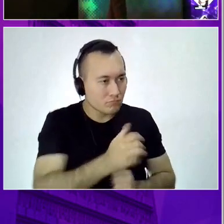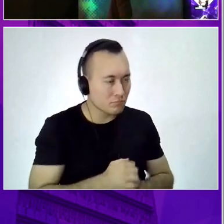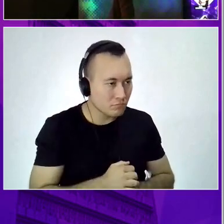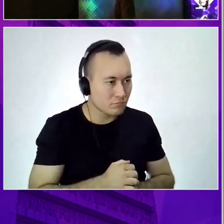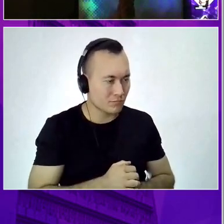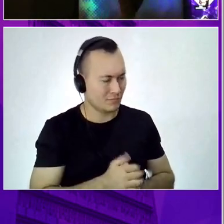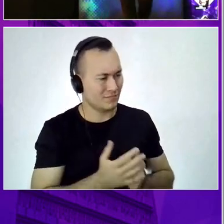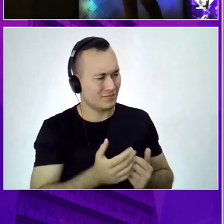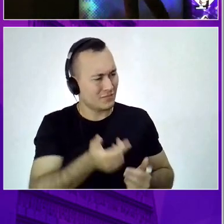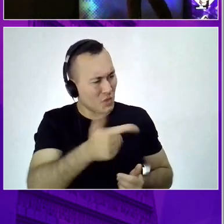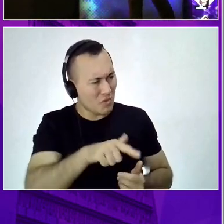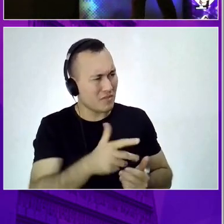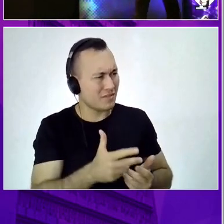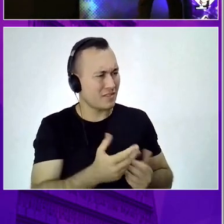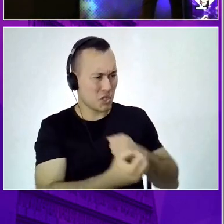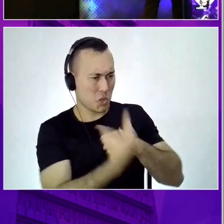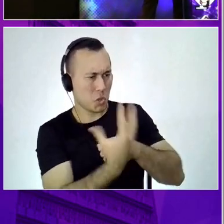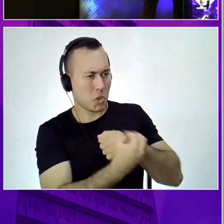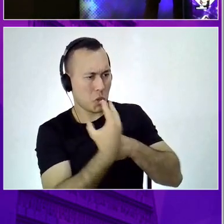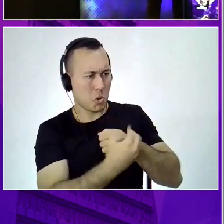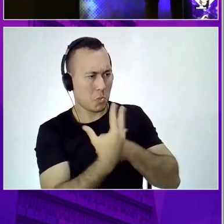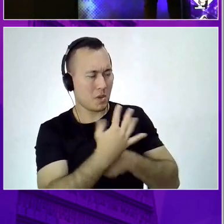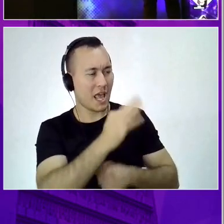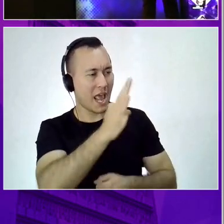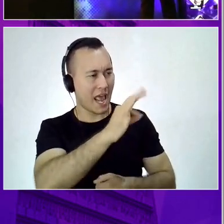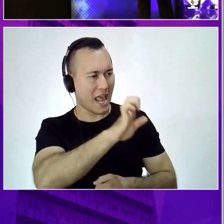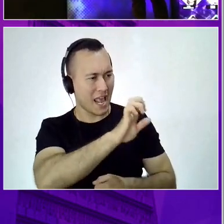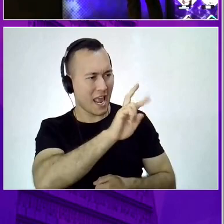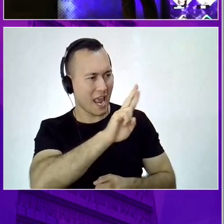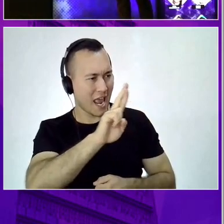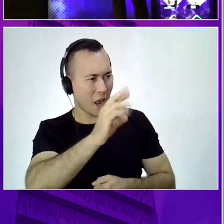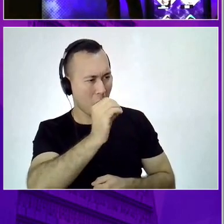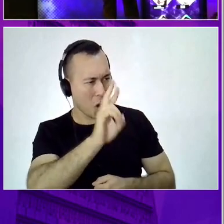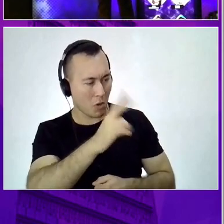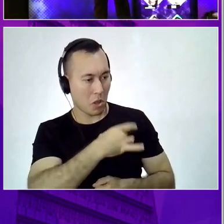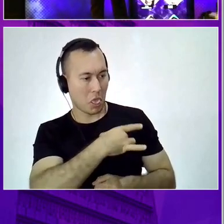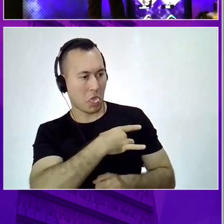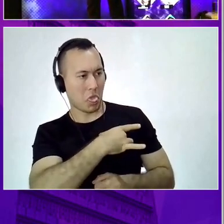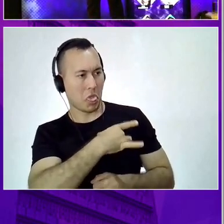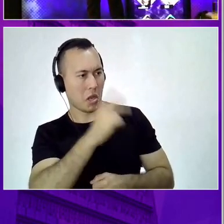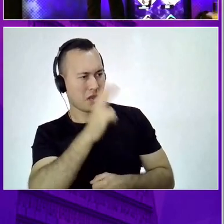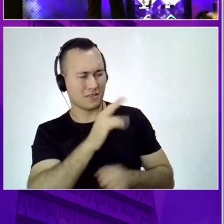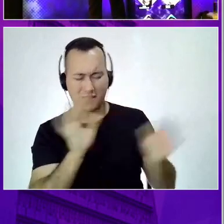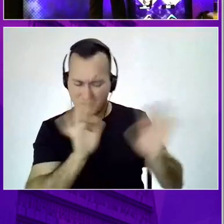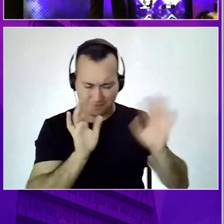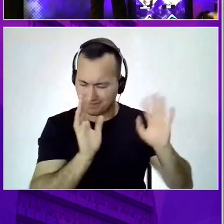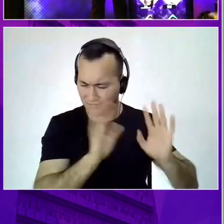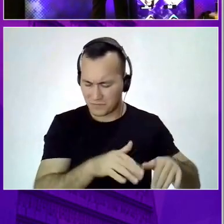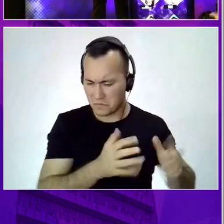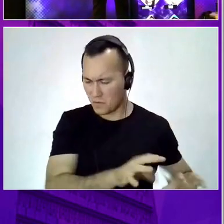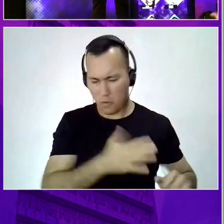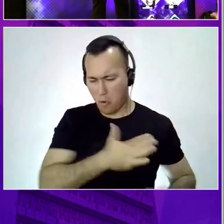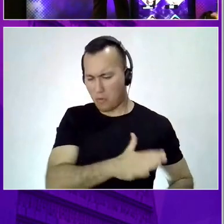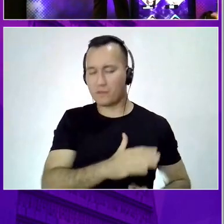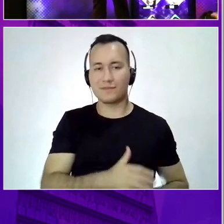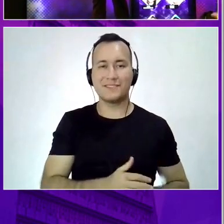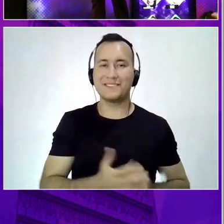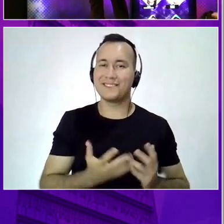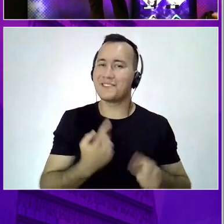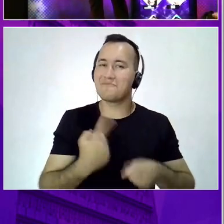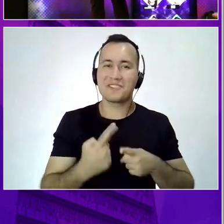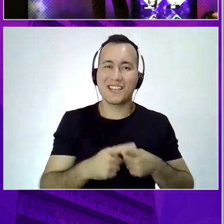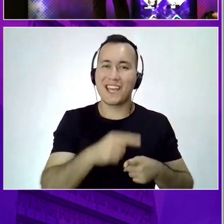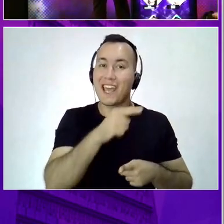gosta. Então, essa parte de machine learning aí, e também deep learning, a gente já está usando bastante, seja Netflix, seja